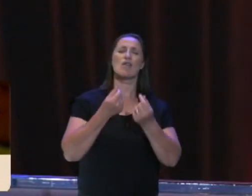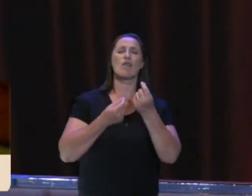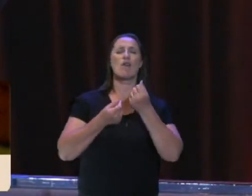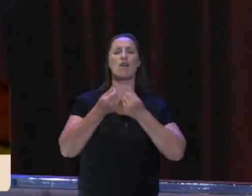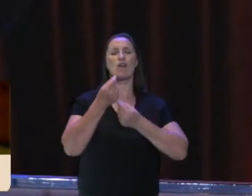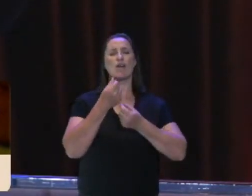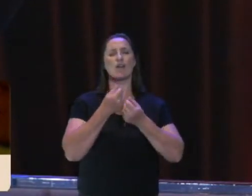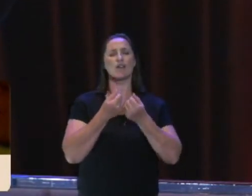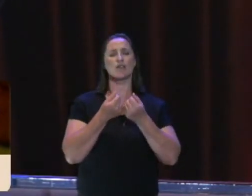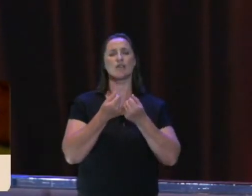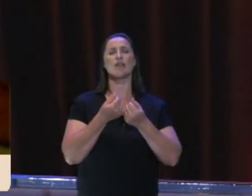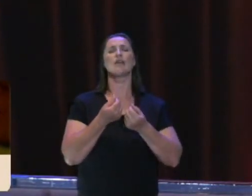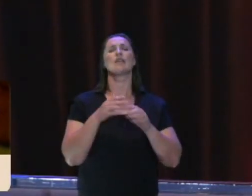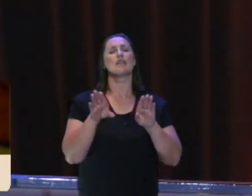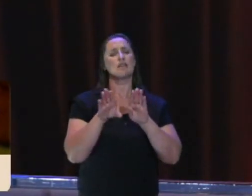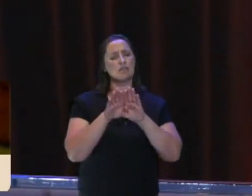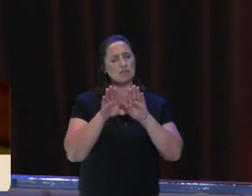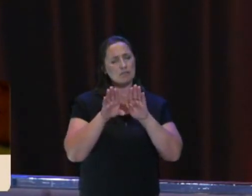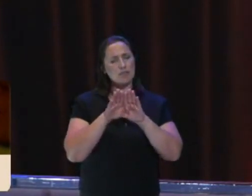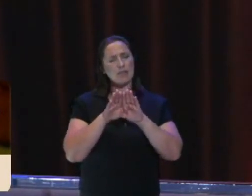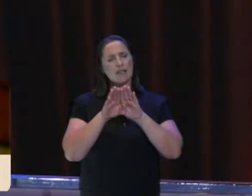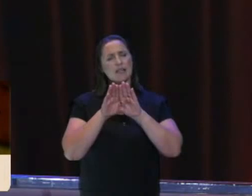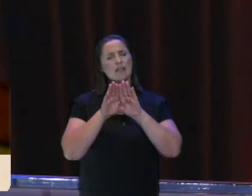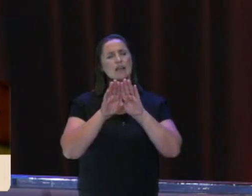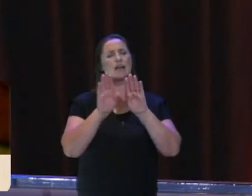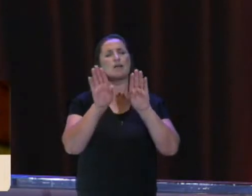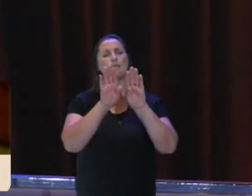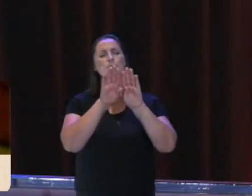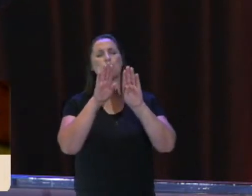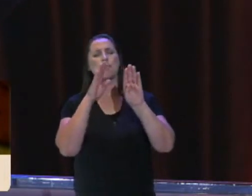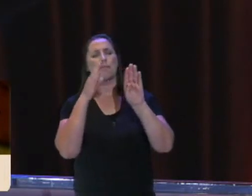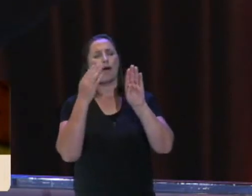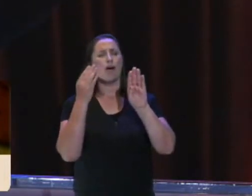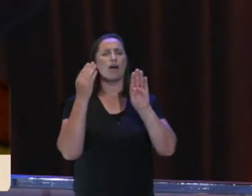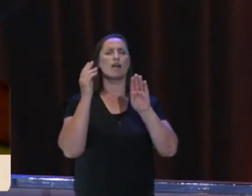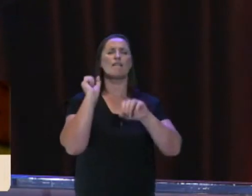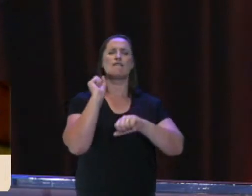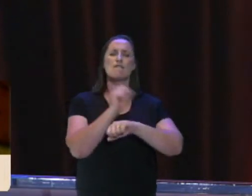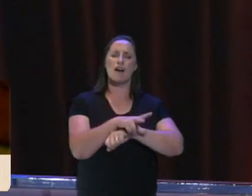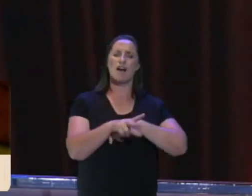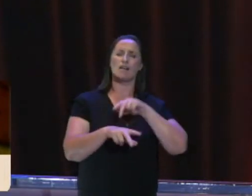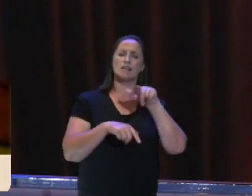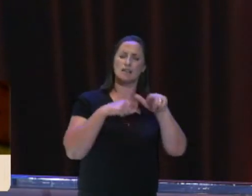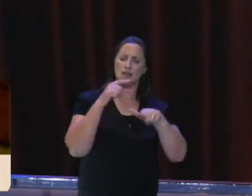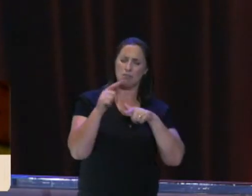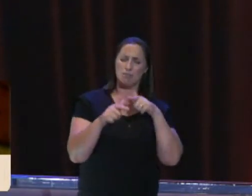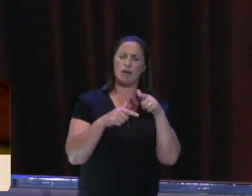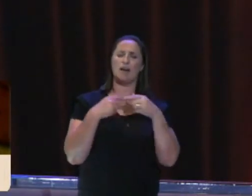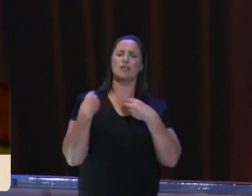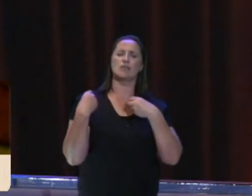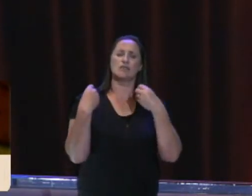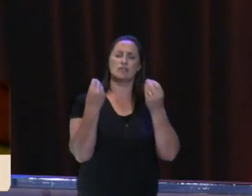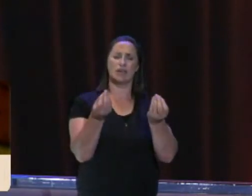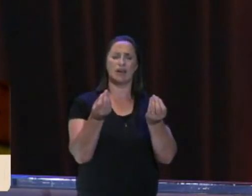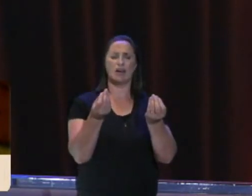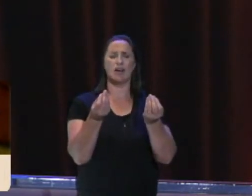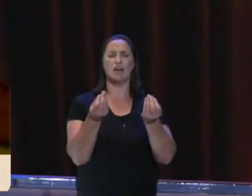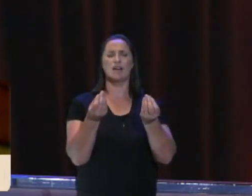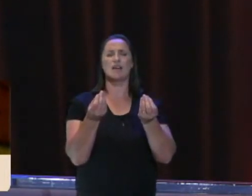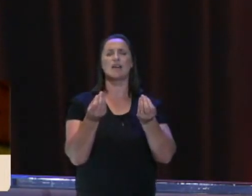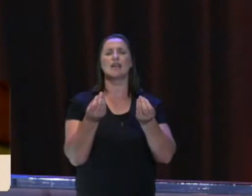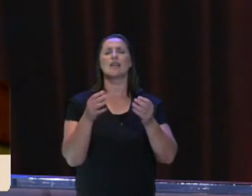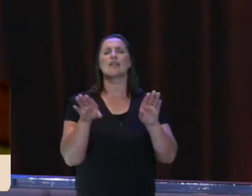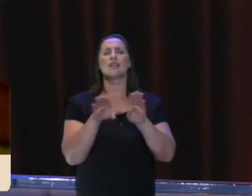os recursos financeiros. Abre a porta, Senhor, de emprego para quem não tem emprego, Senhor. Abra, Senhor, a porta